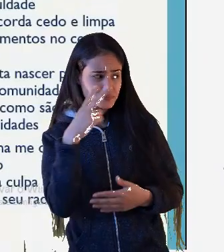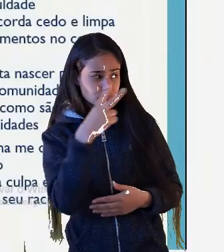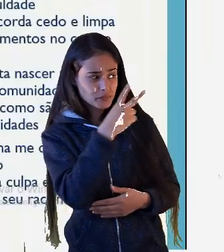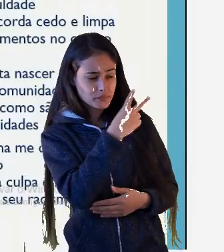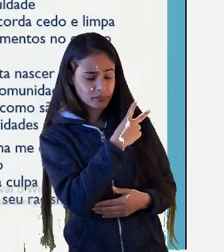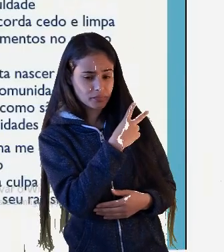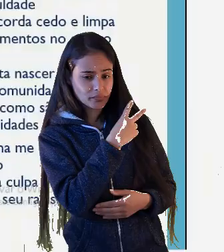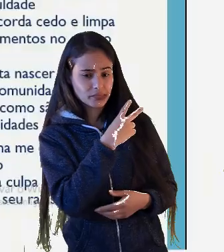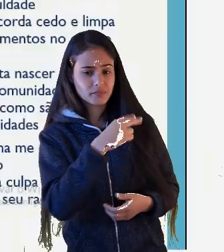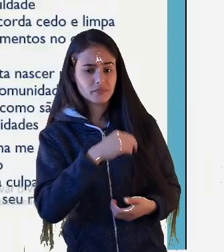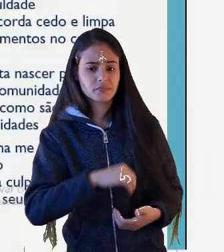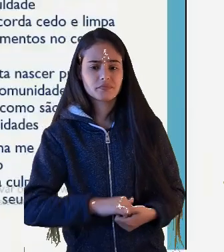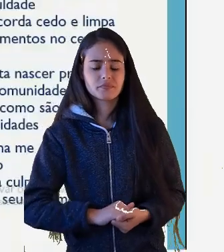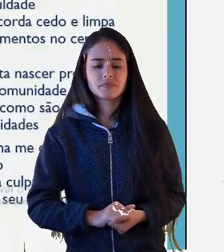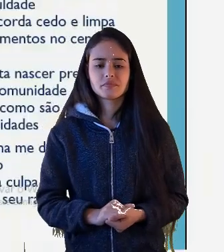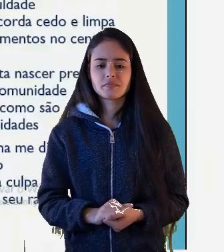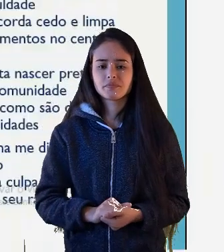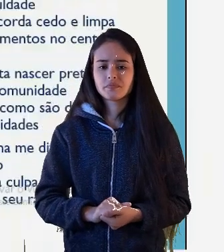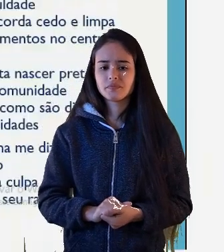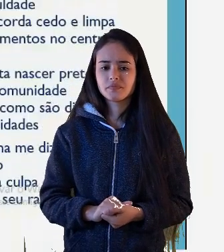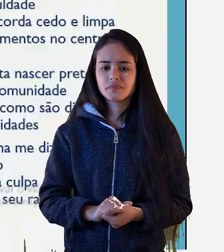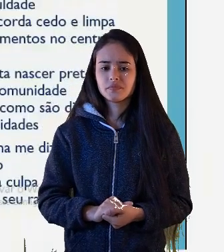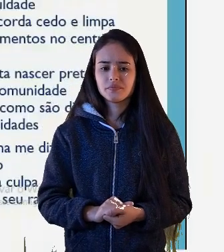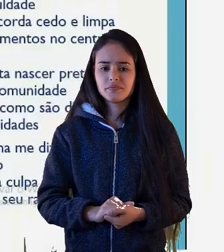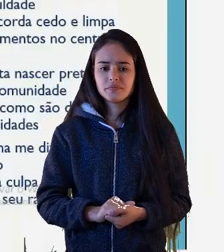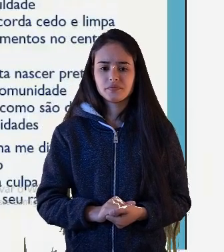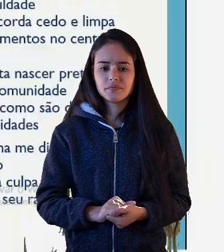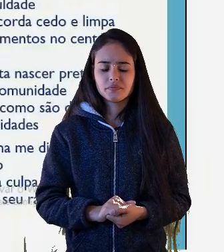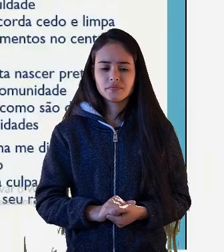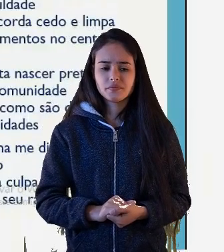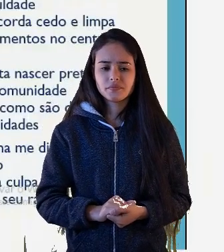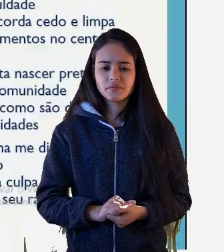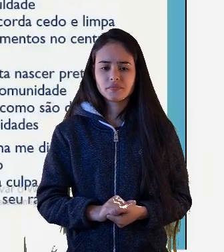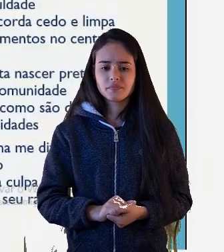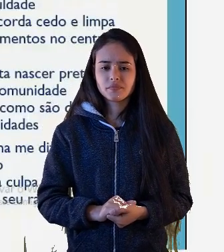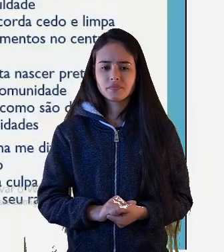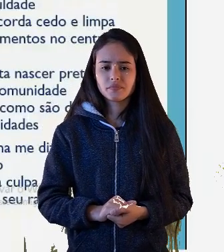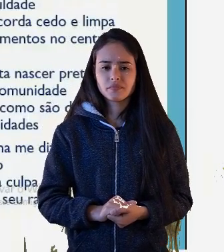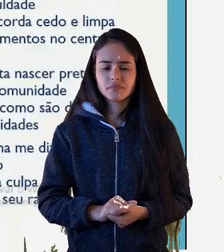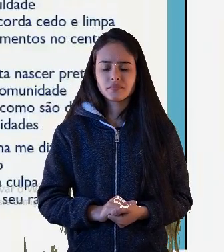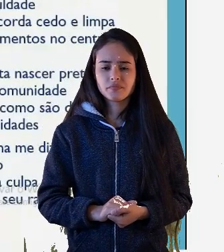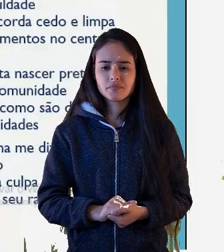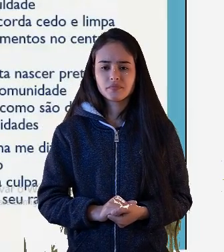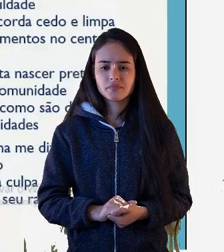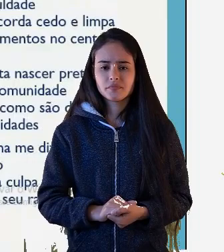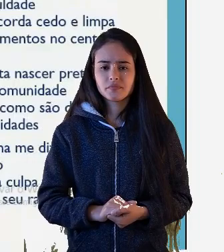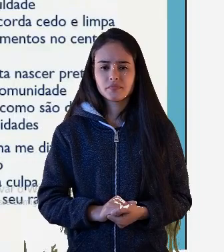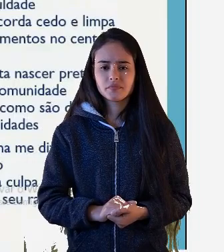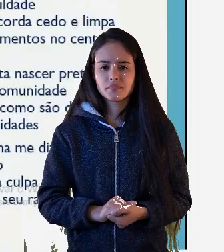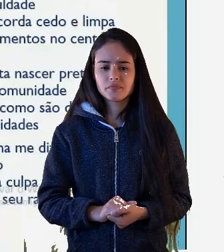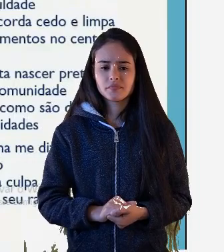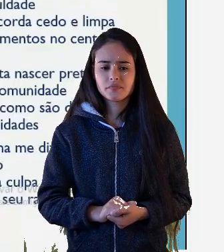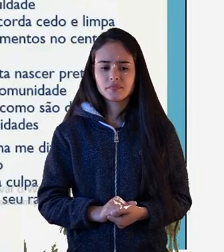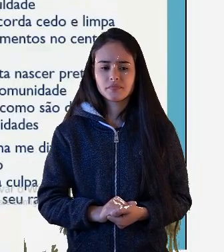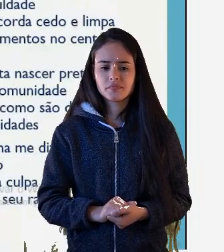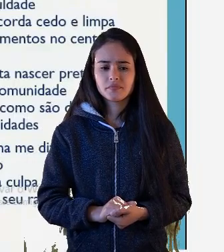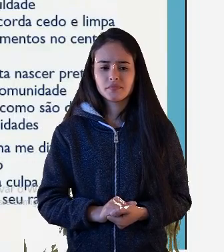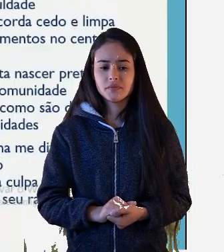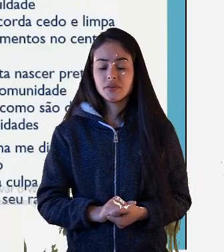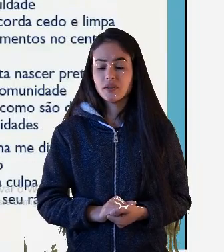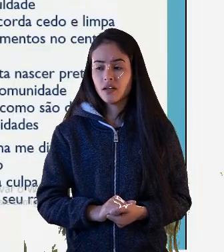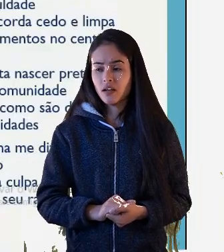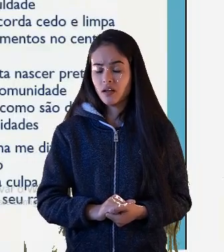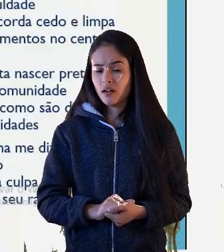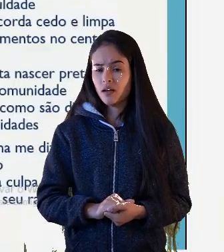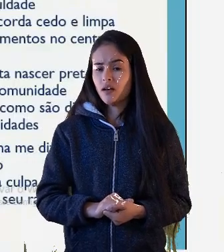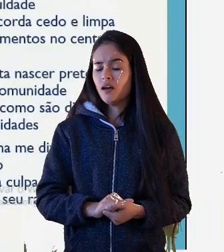e que cota é esmola. Cansada de esmolas e sem o din-din da faculdade, ela ainda acorda cedo e